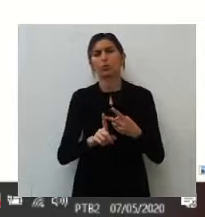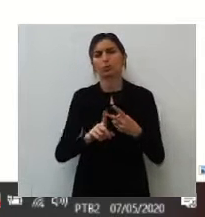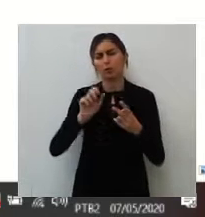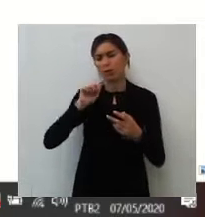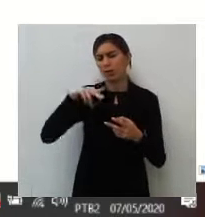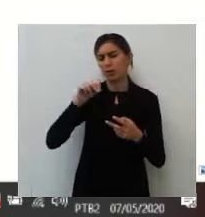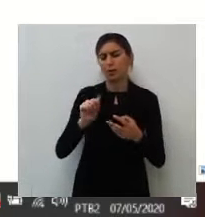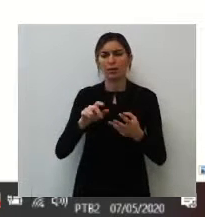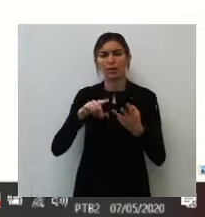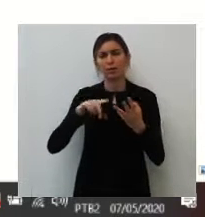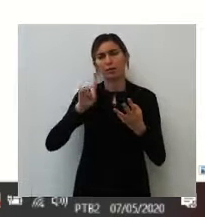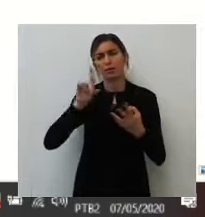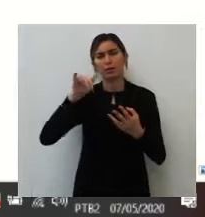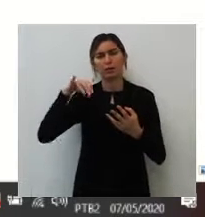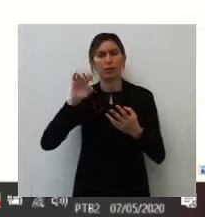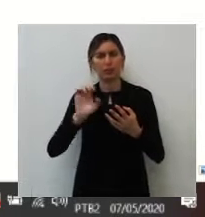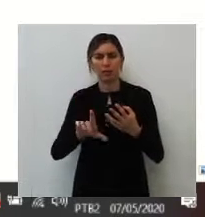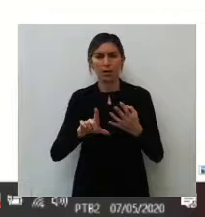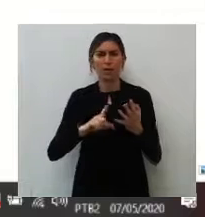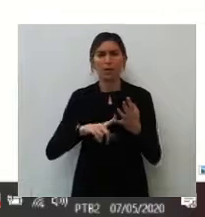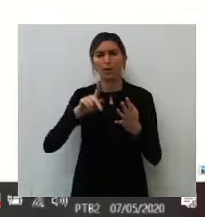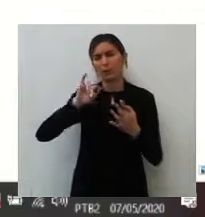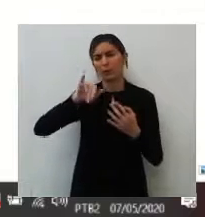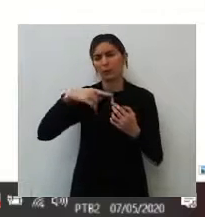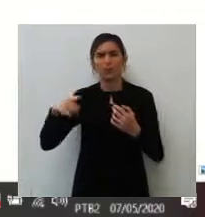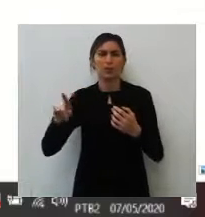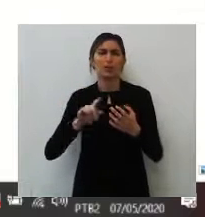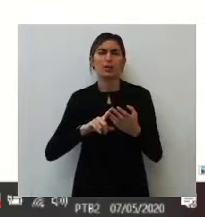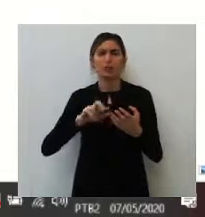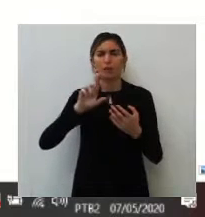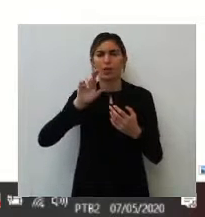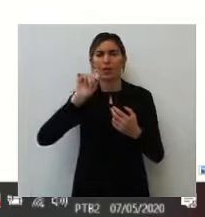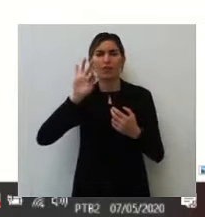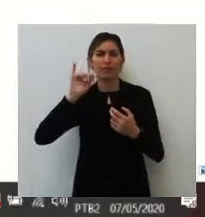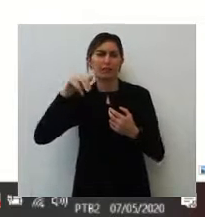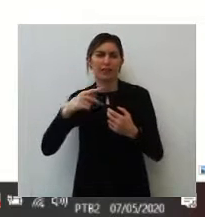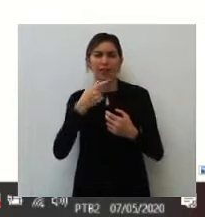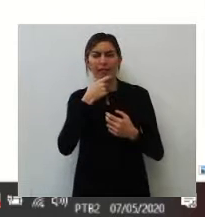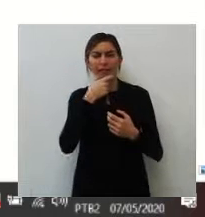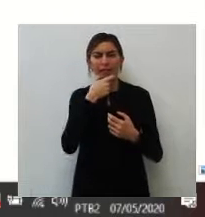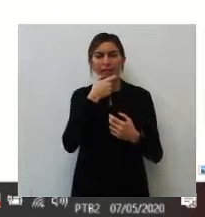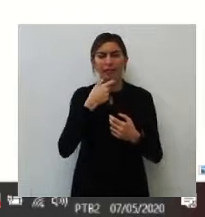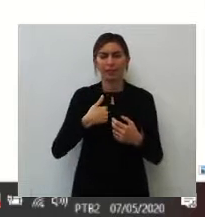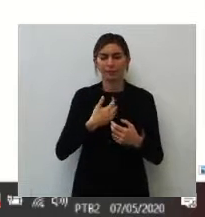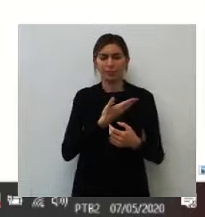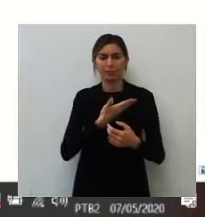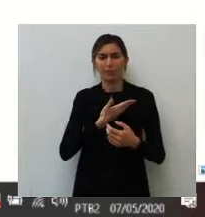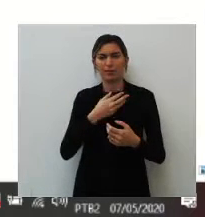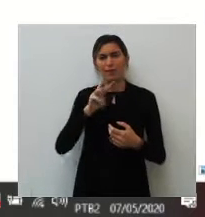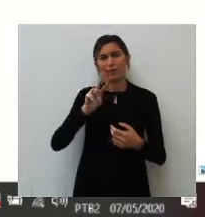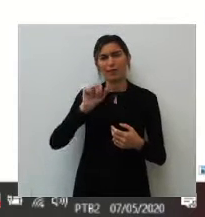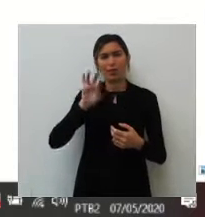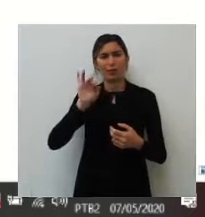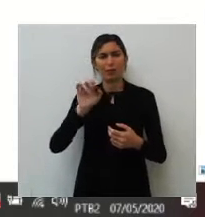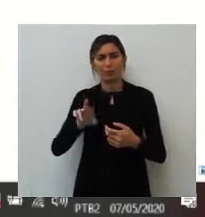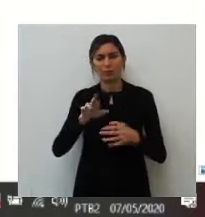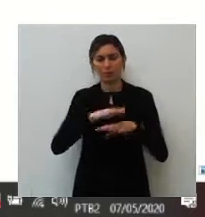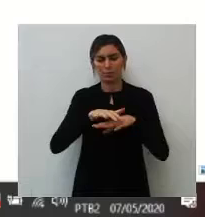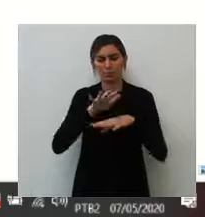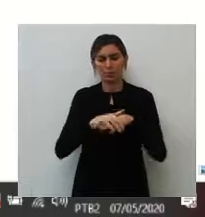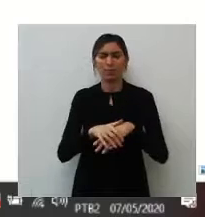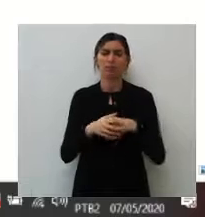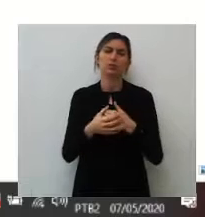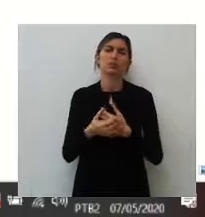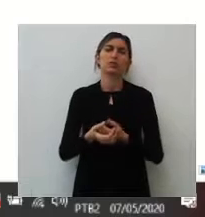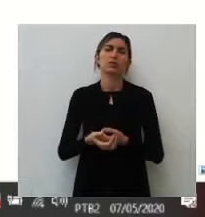ana daniel grande pimpão rafinha de inglês meu amigo a volta de matemática